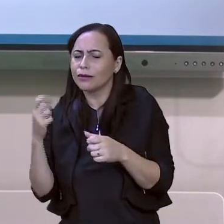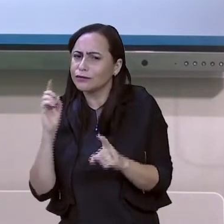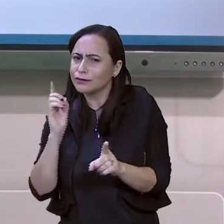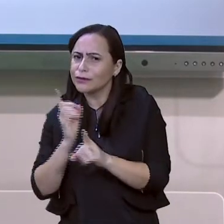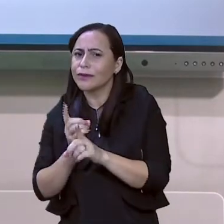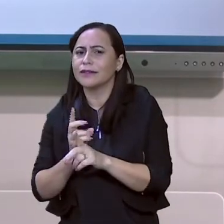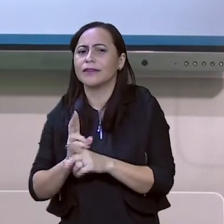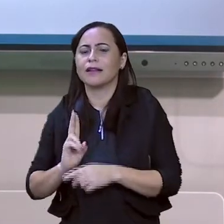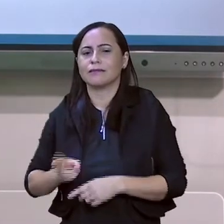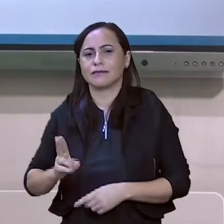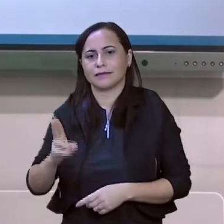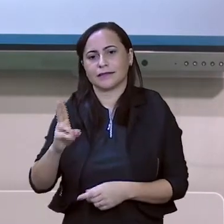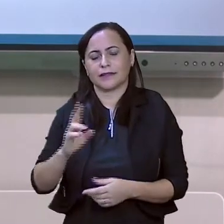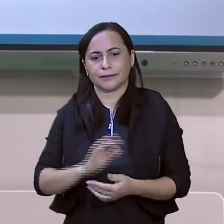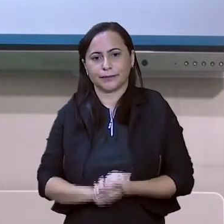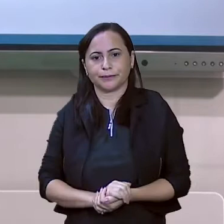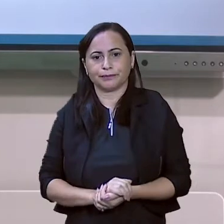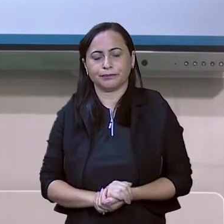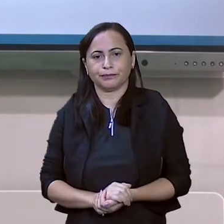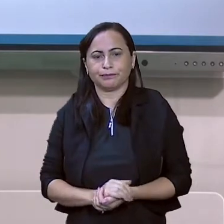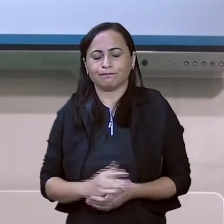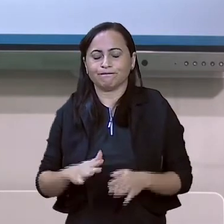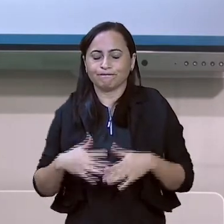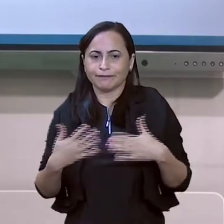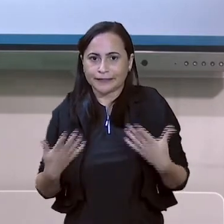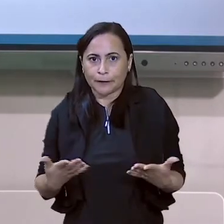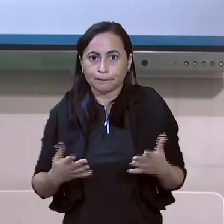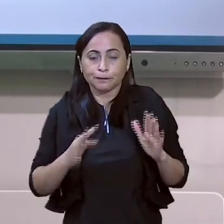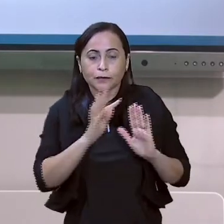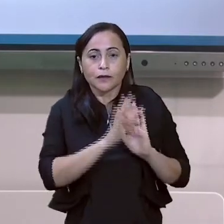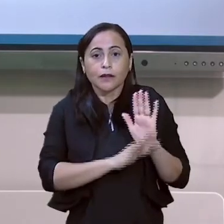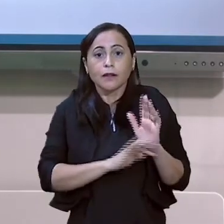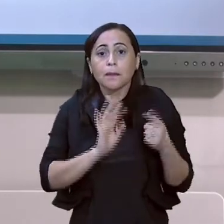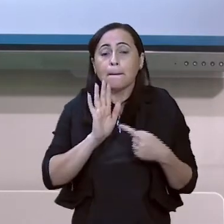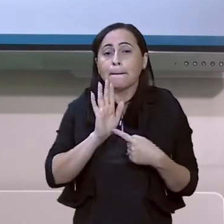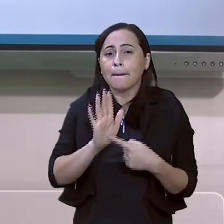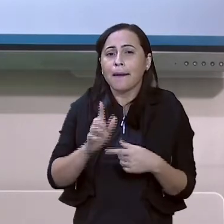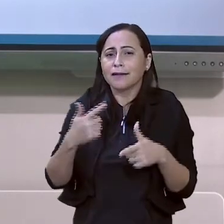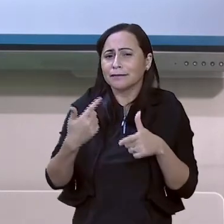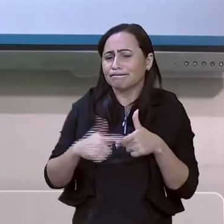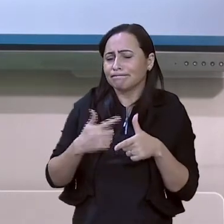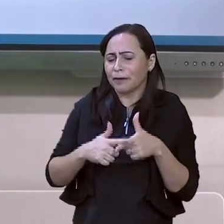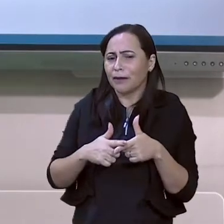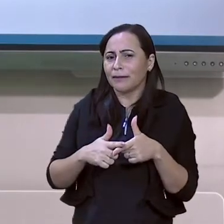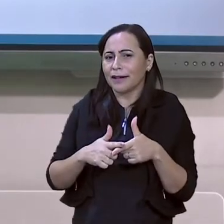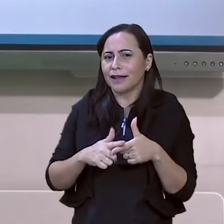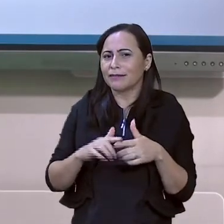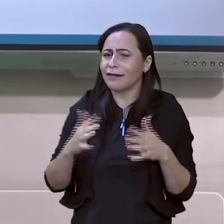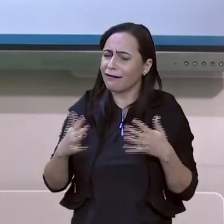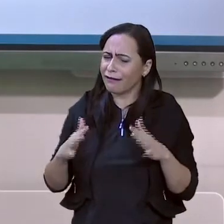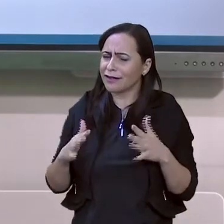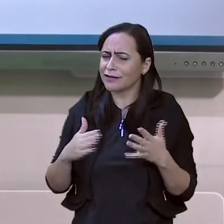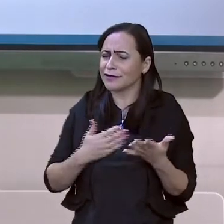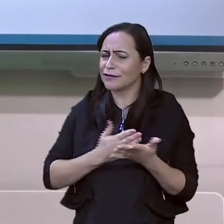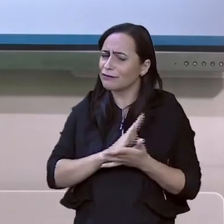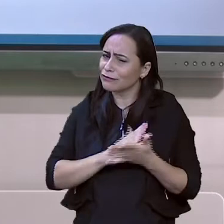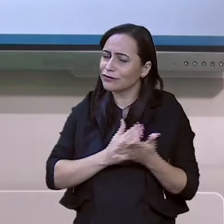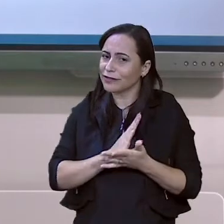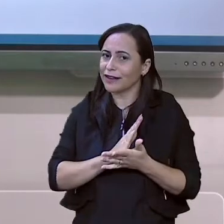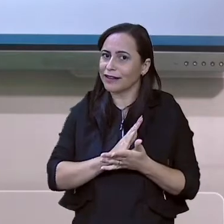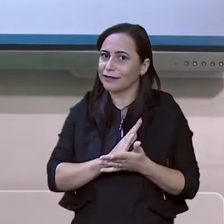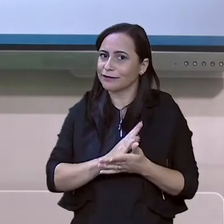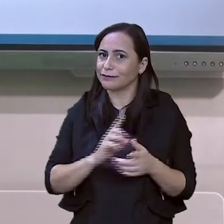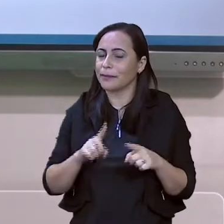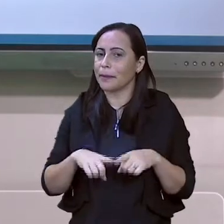dia realmente, né, gente? Resolver problema é uma chateação. Eu sei que é uma realidade